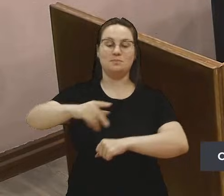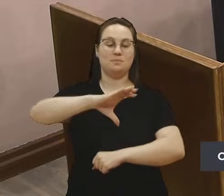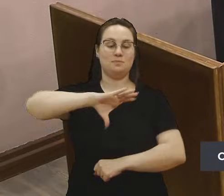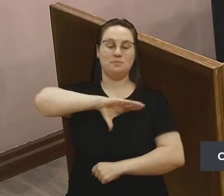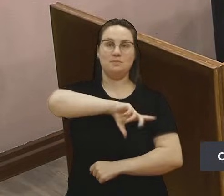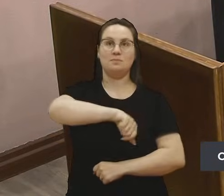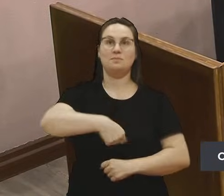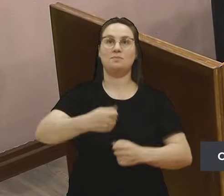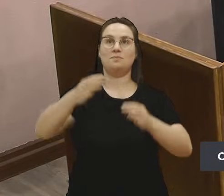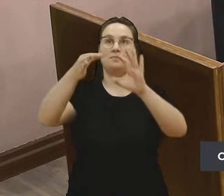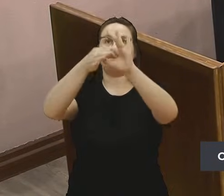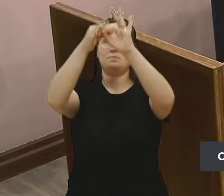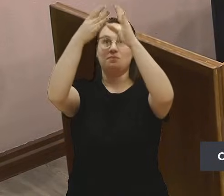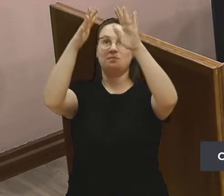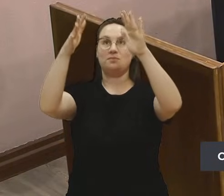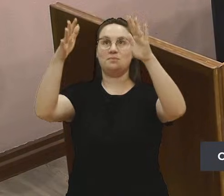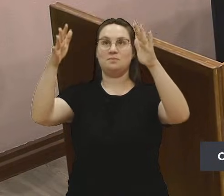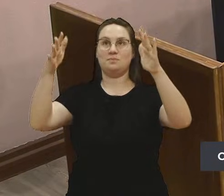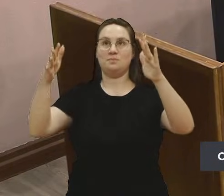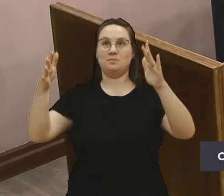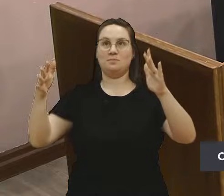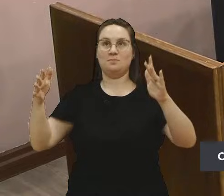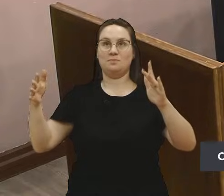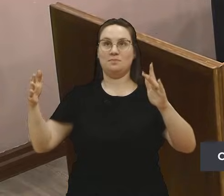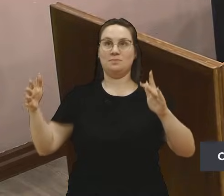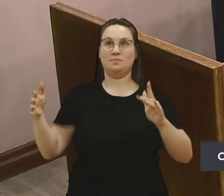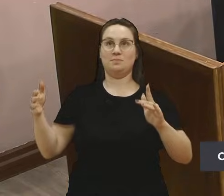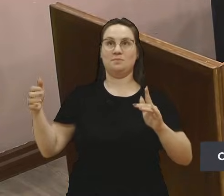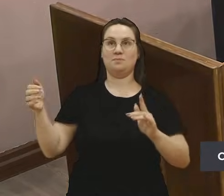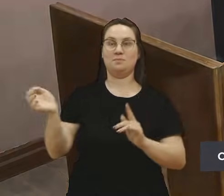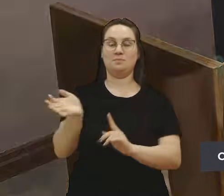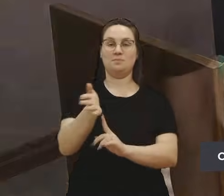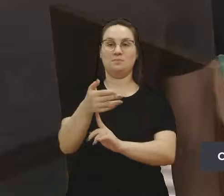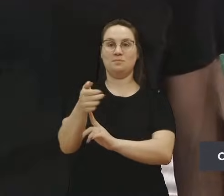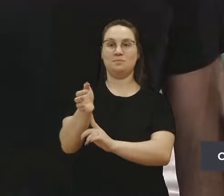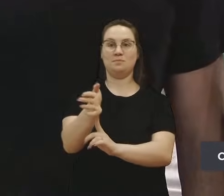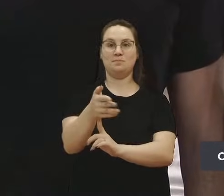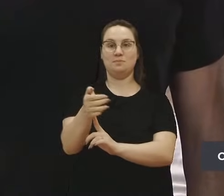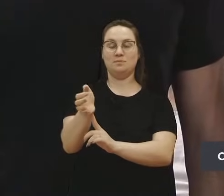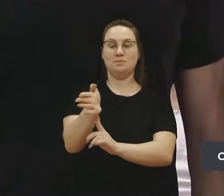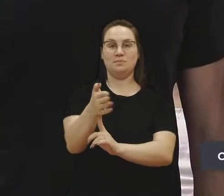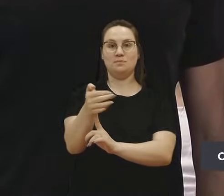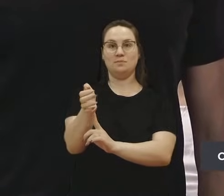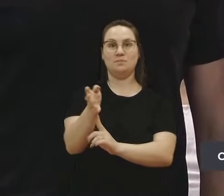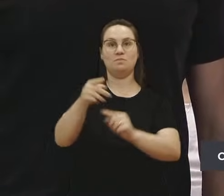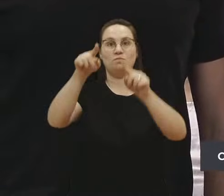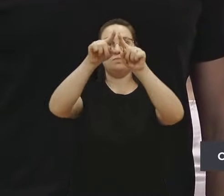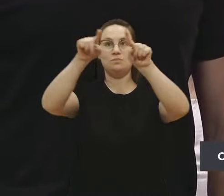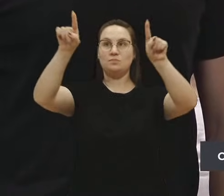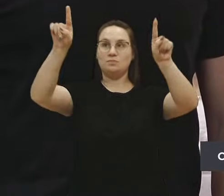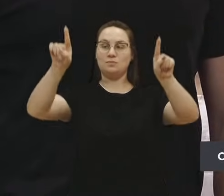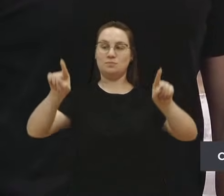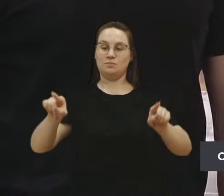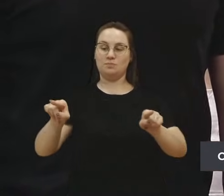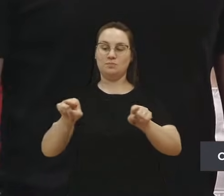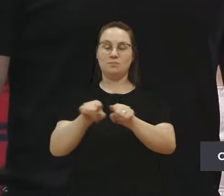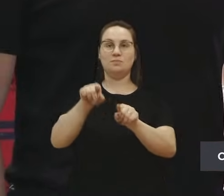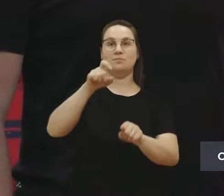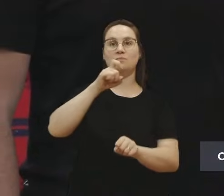amada, idolatrada, salve, salve. Brasil de amor eterno seja